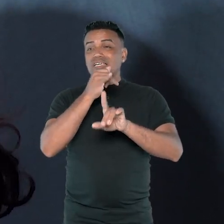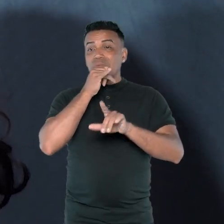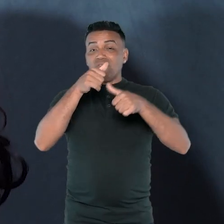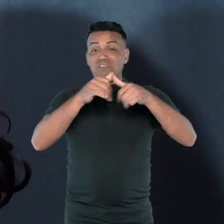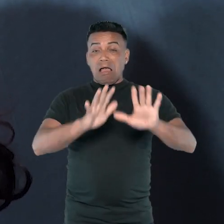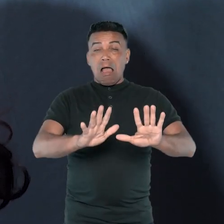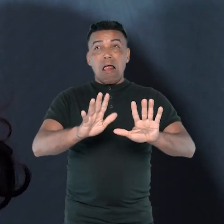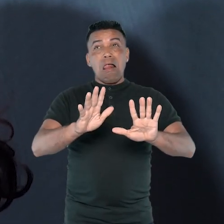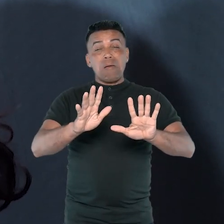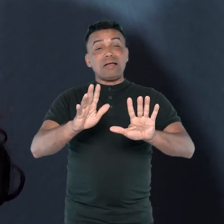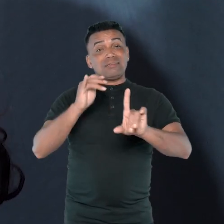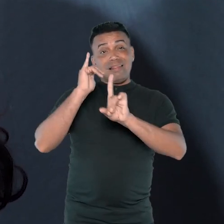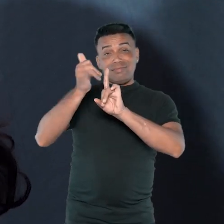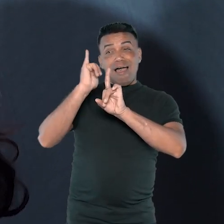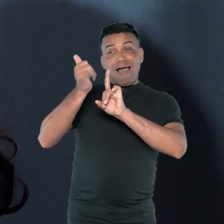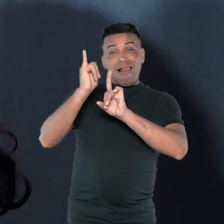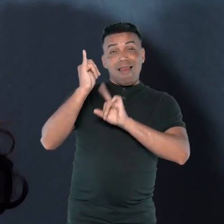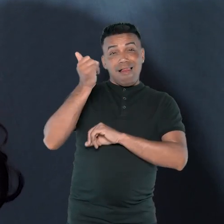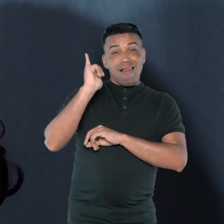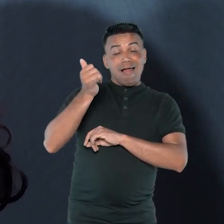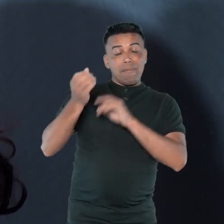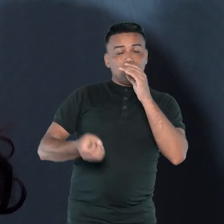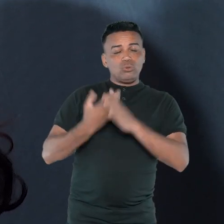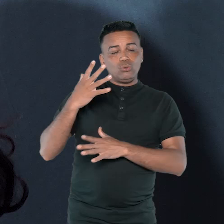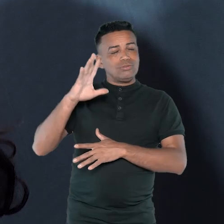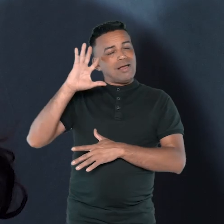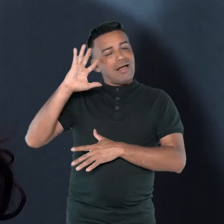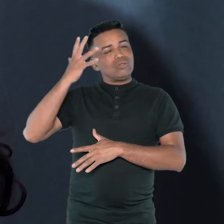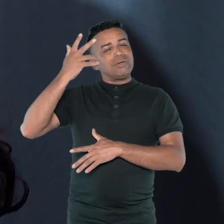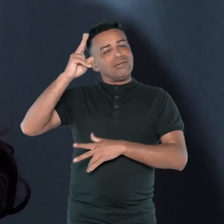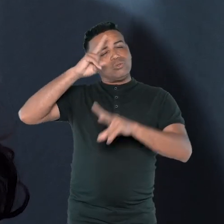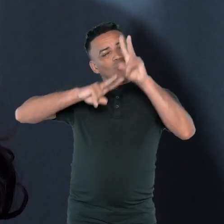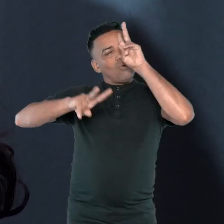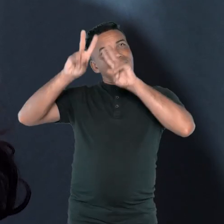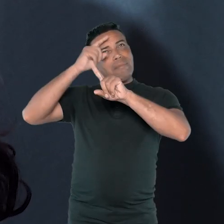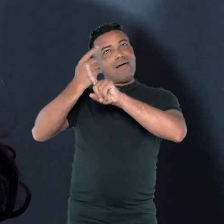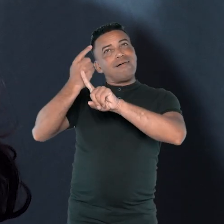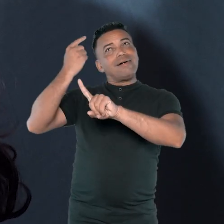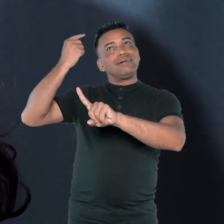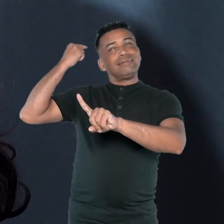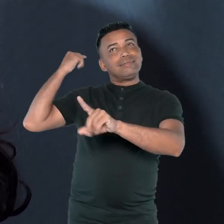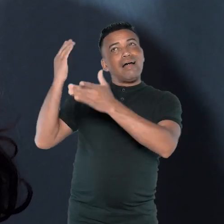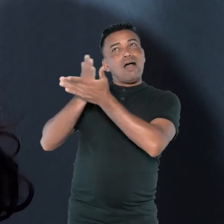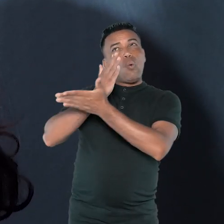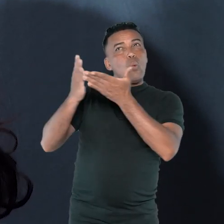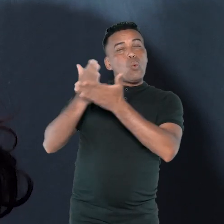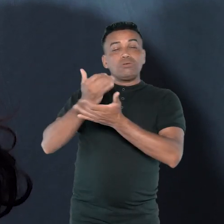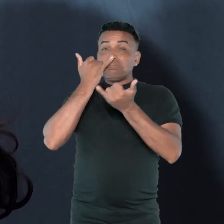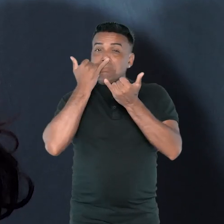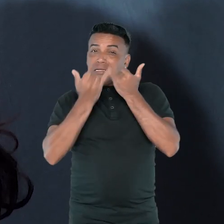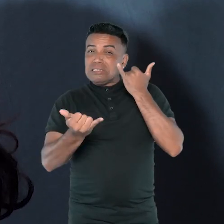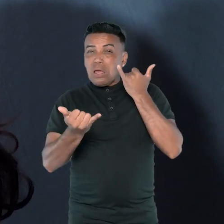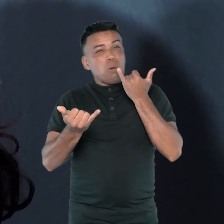assim, narrá-los também produz esses efeitos de revisitar alguns encontros que inicialmente talvez não pareceram